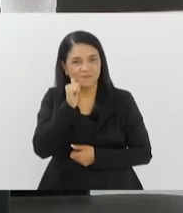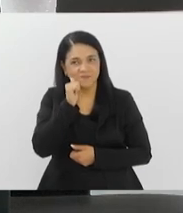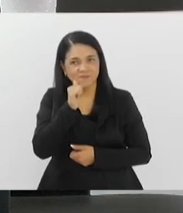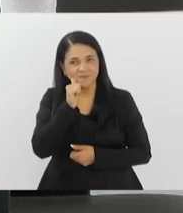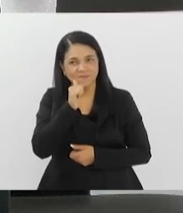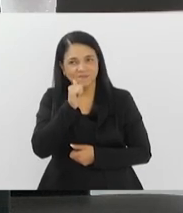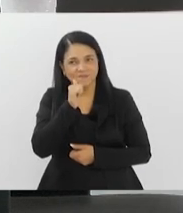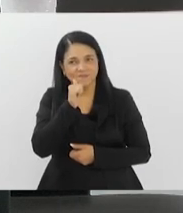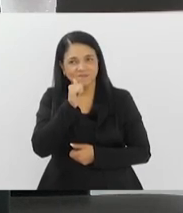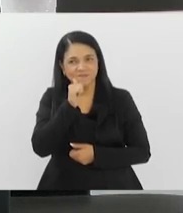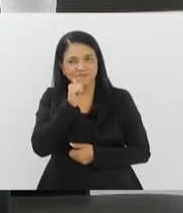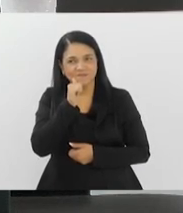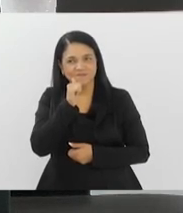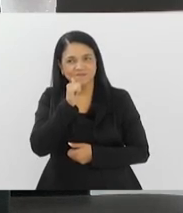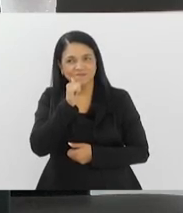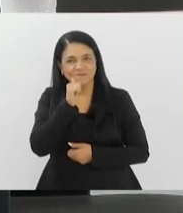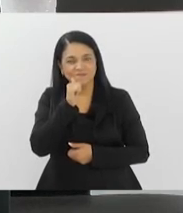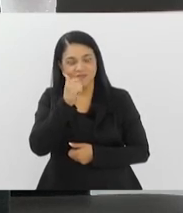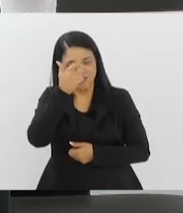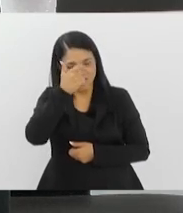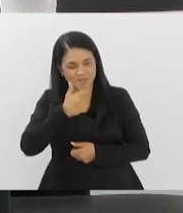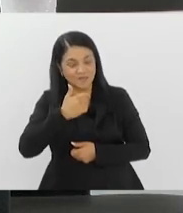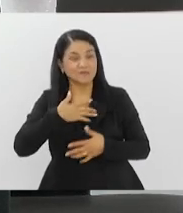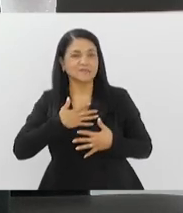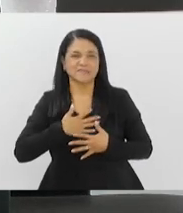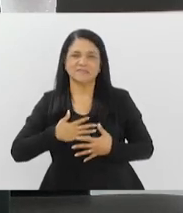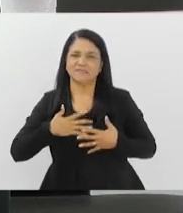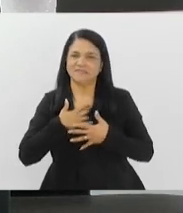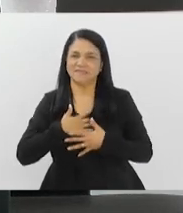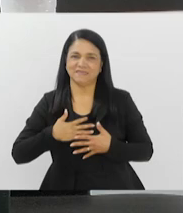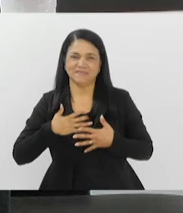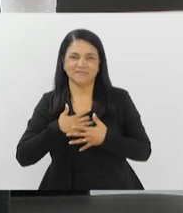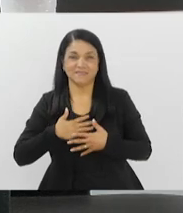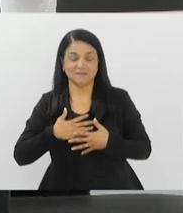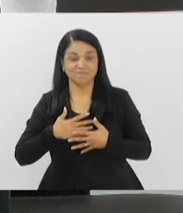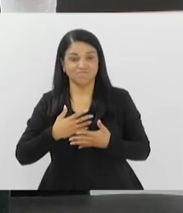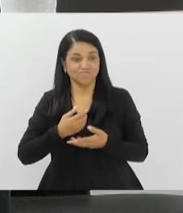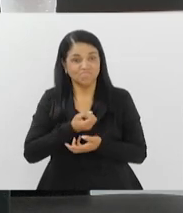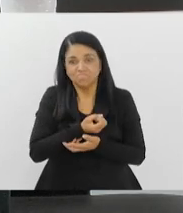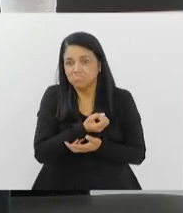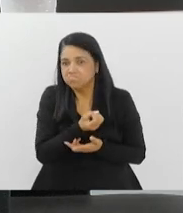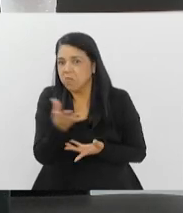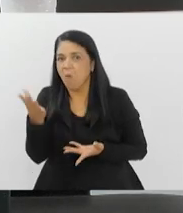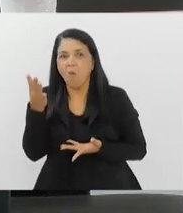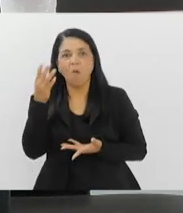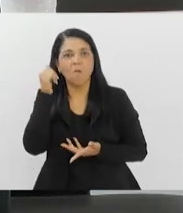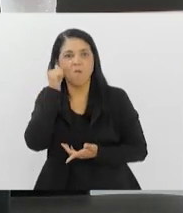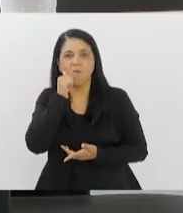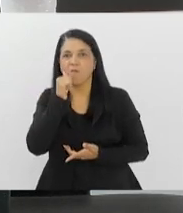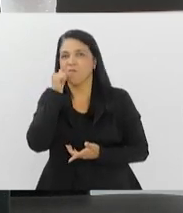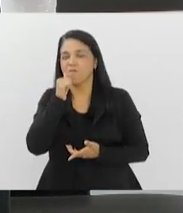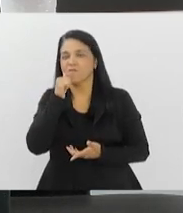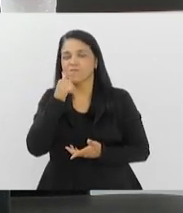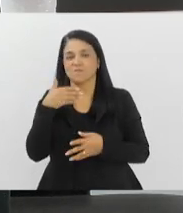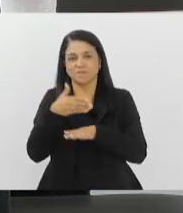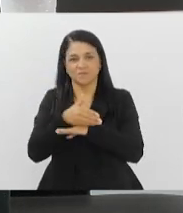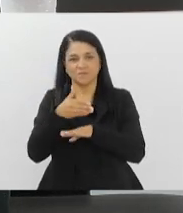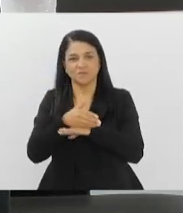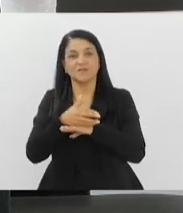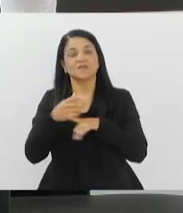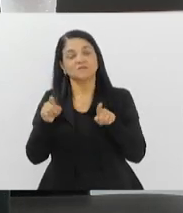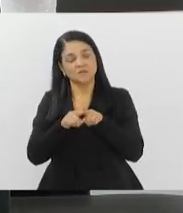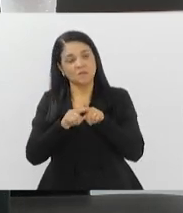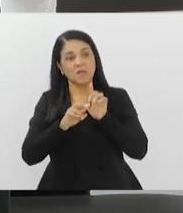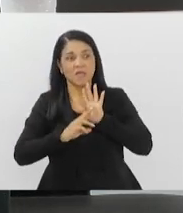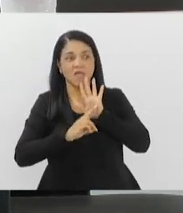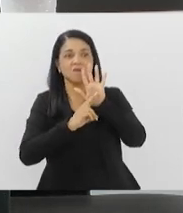eu acho que eu estou muito satisfeito com a quantidade de mulheres aqui presentes. Então, me sinto também representado com